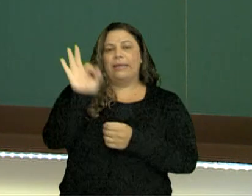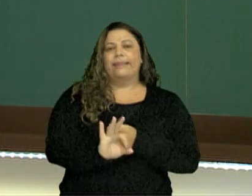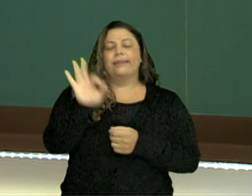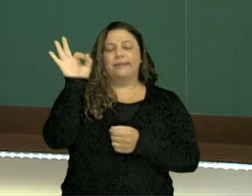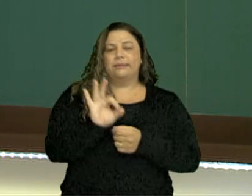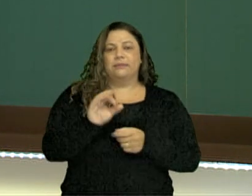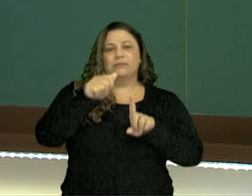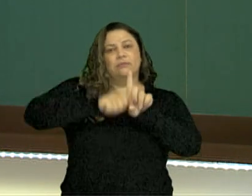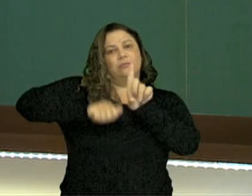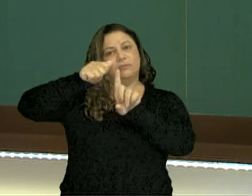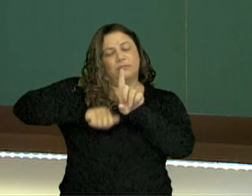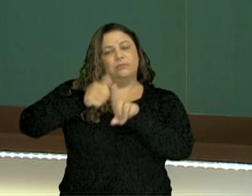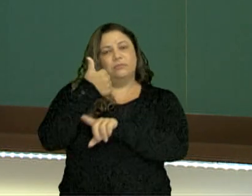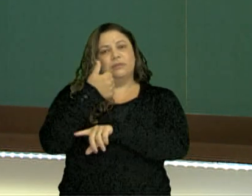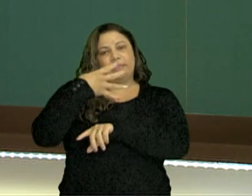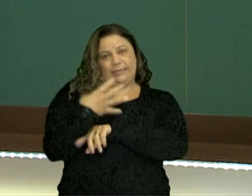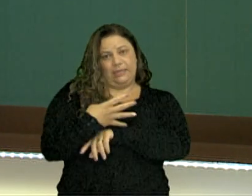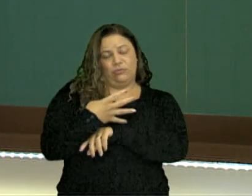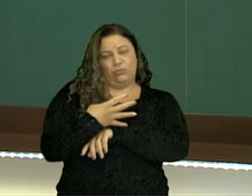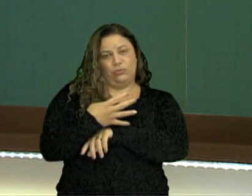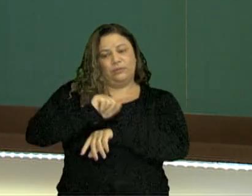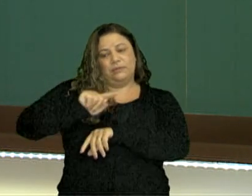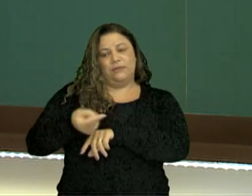mensal agora deu